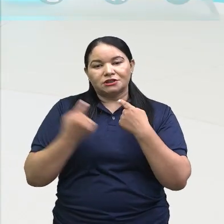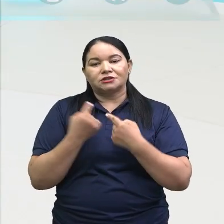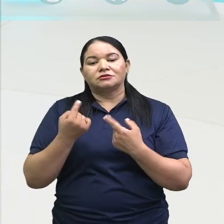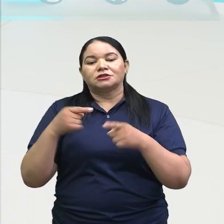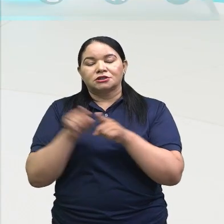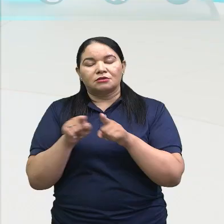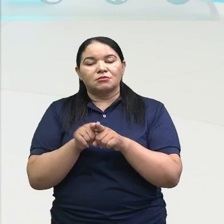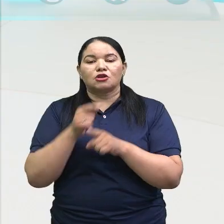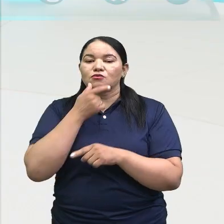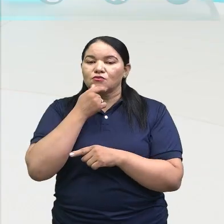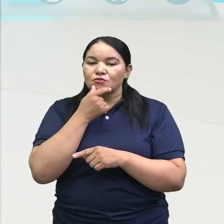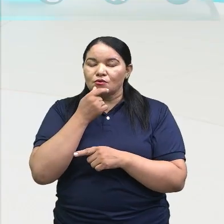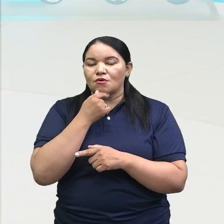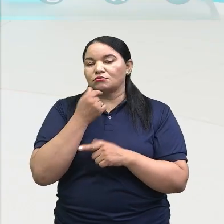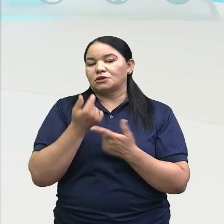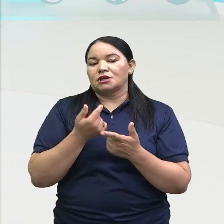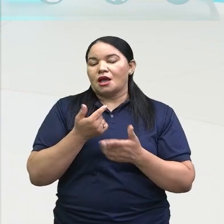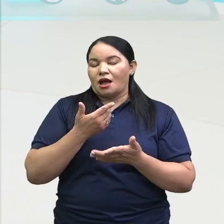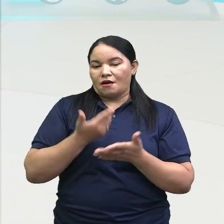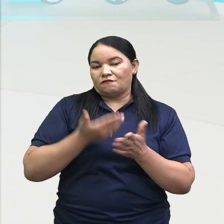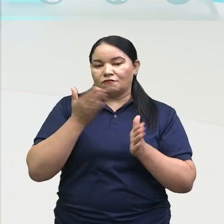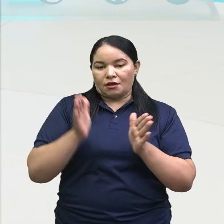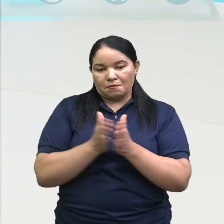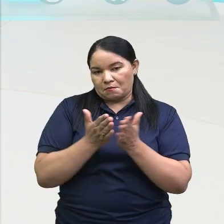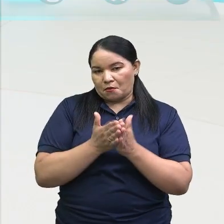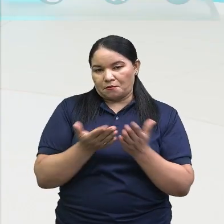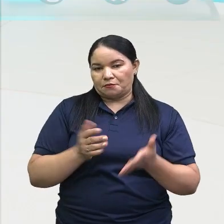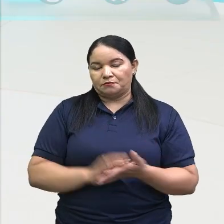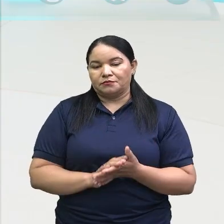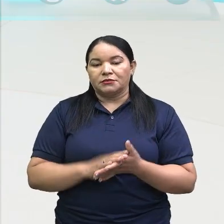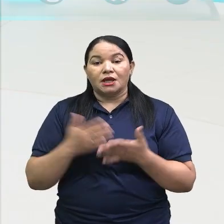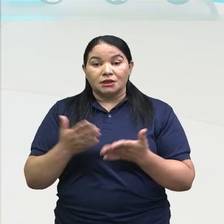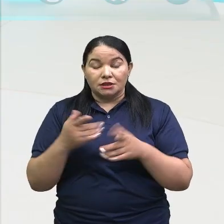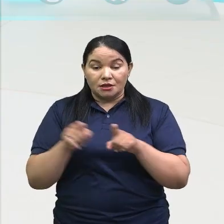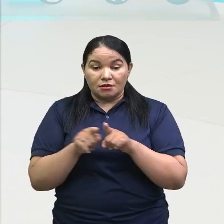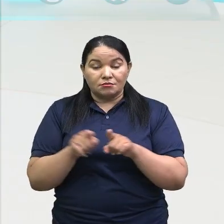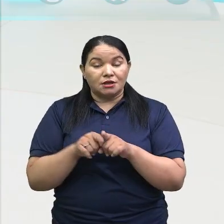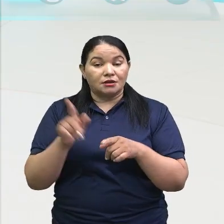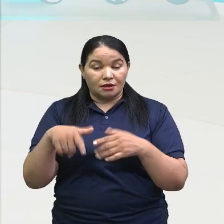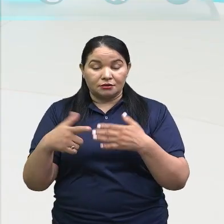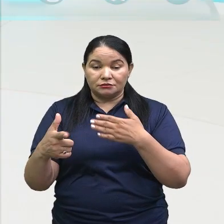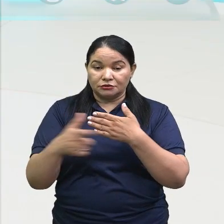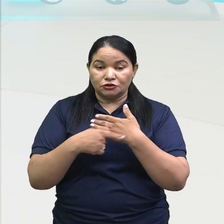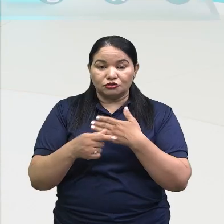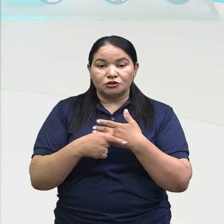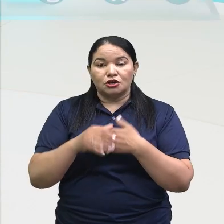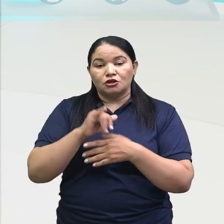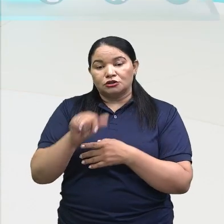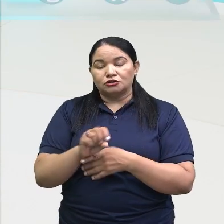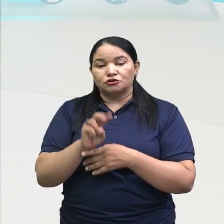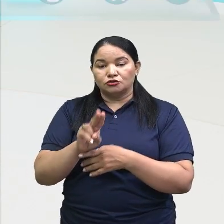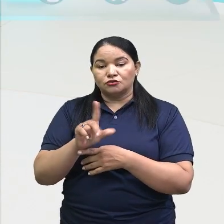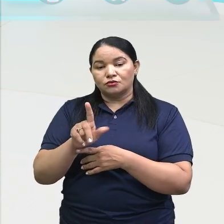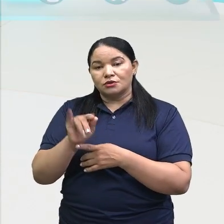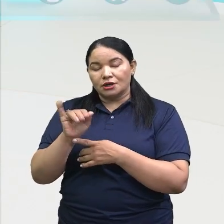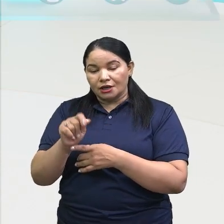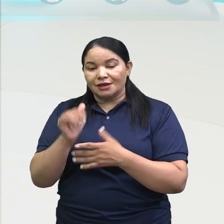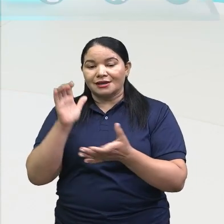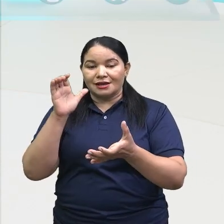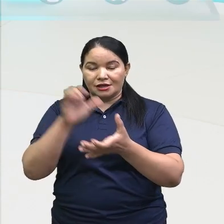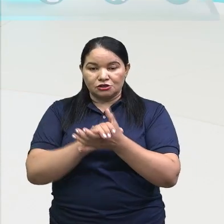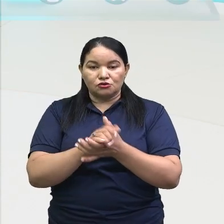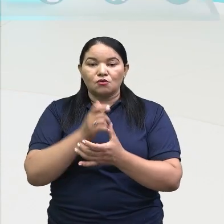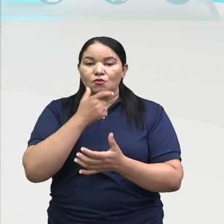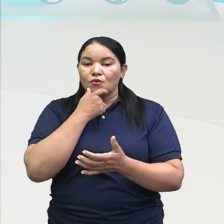em ruínas, tá bom? Então, nós temos a nossa última autora aí, que é a Júlia Lopes, né? E ela também casou com